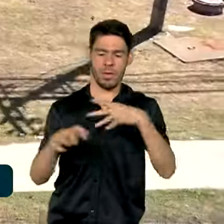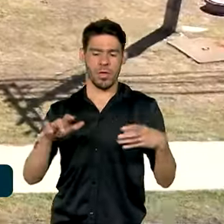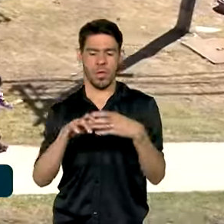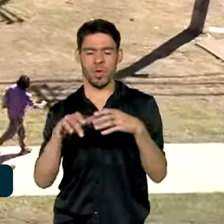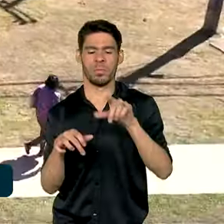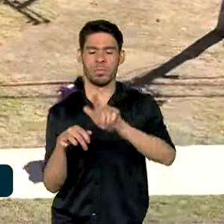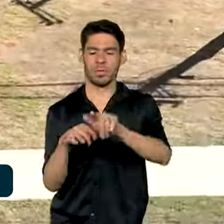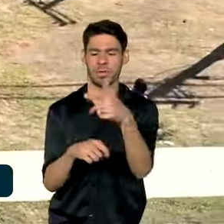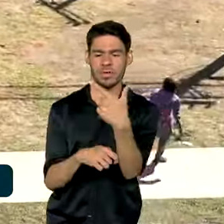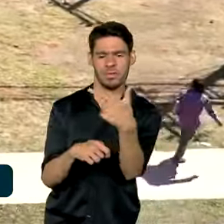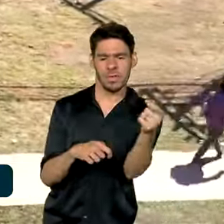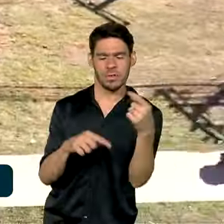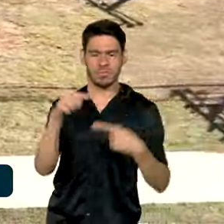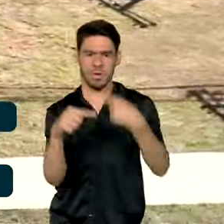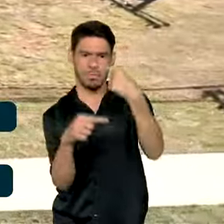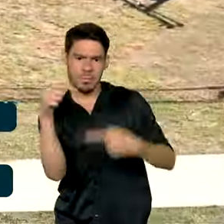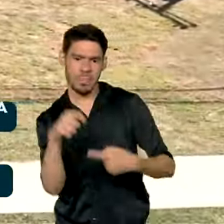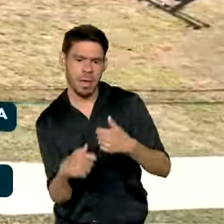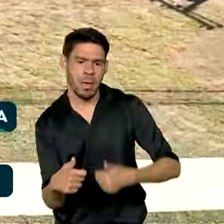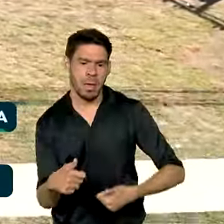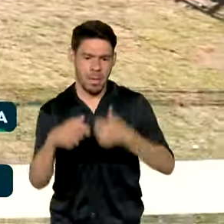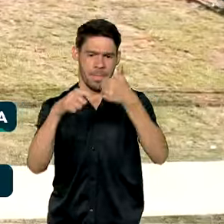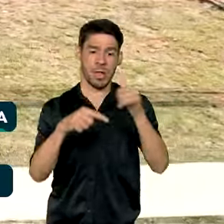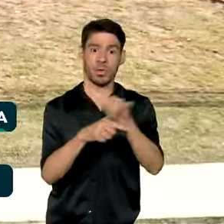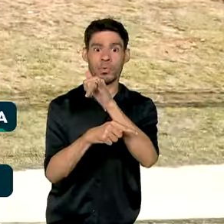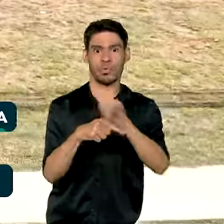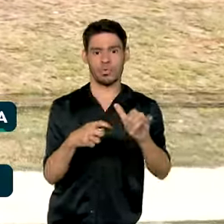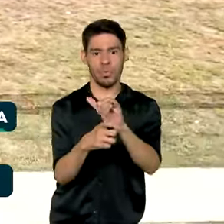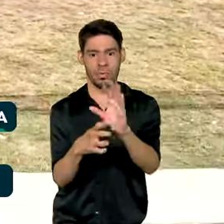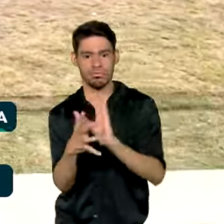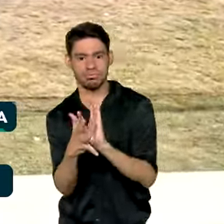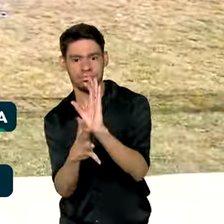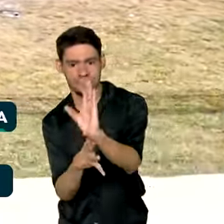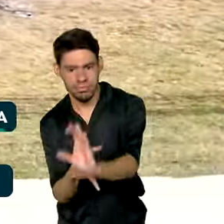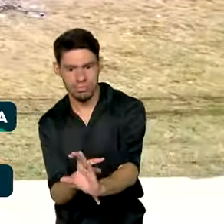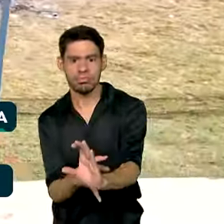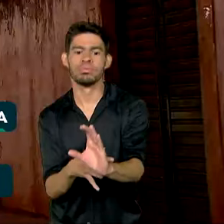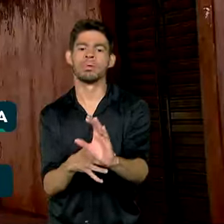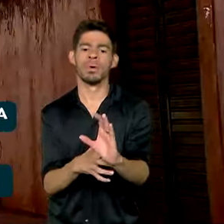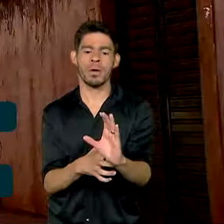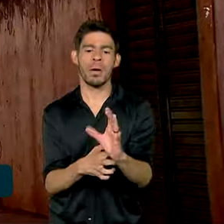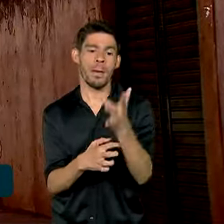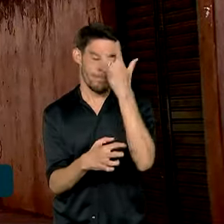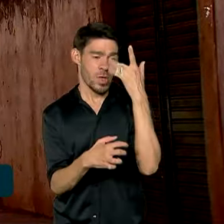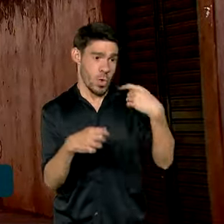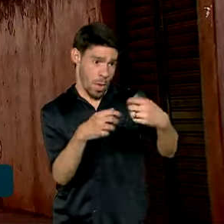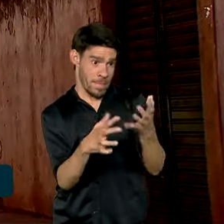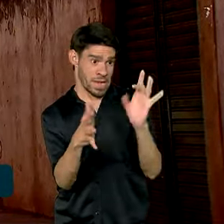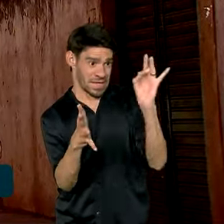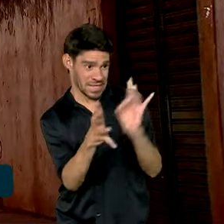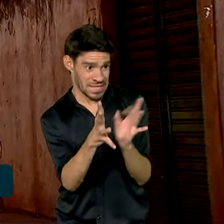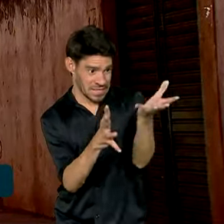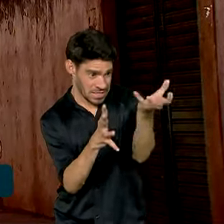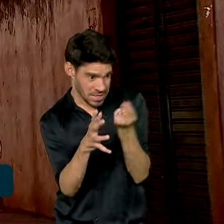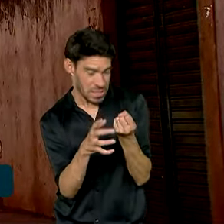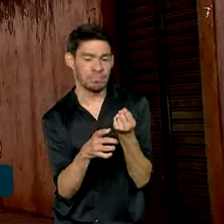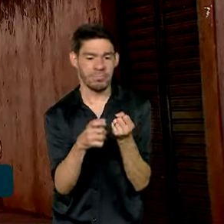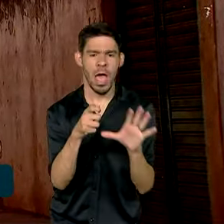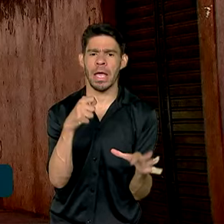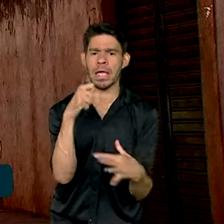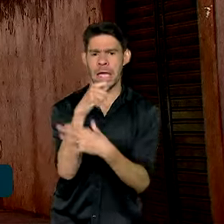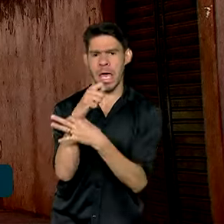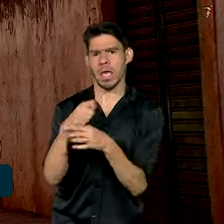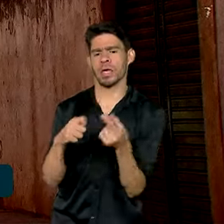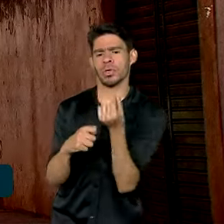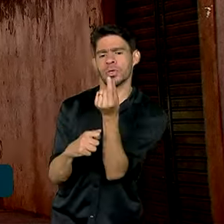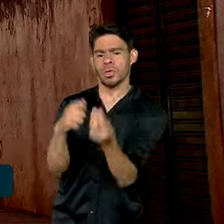G20 discutiram o melhor caminho para que esses recursos cheguem a quem precisa. Ou seja, como garantir que esse